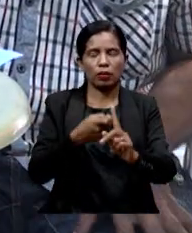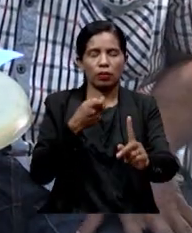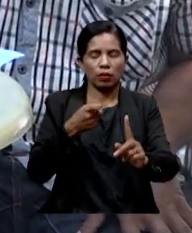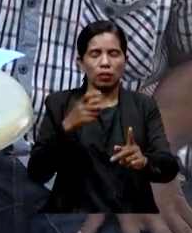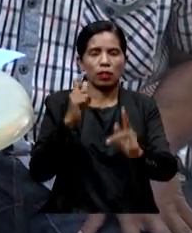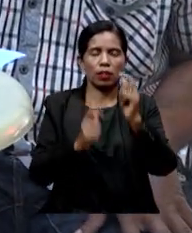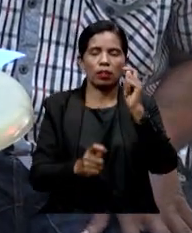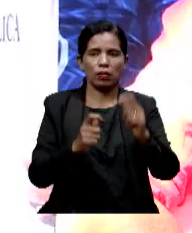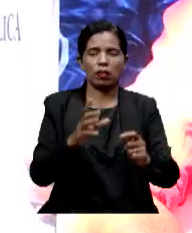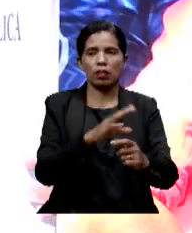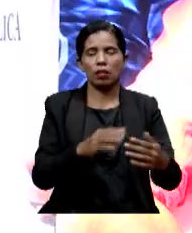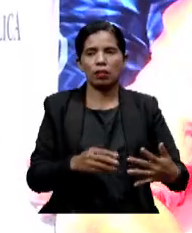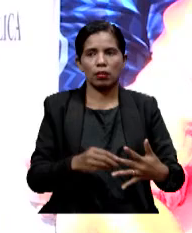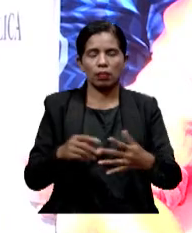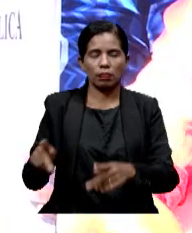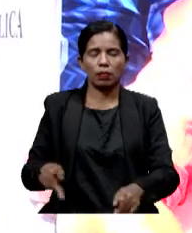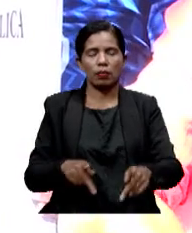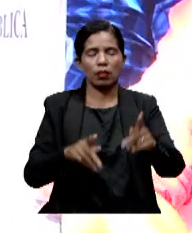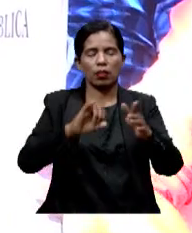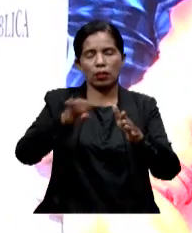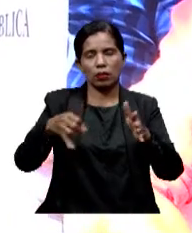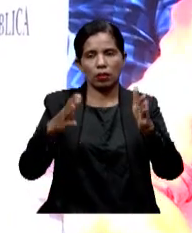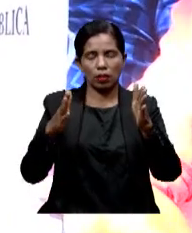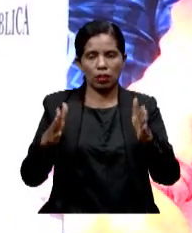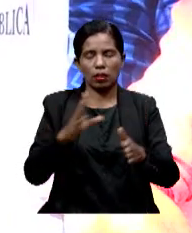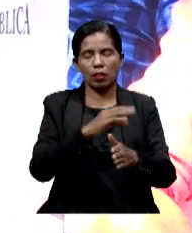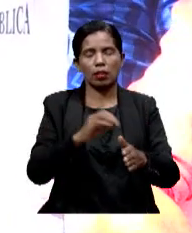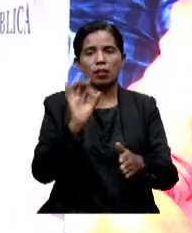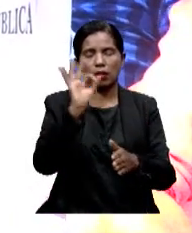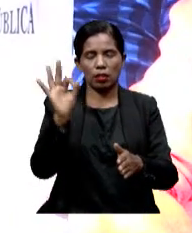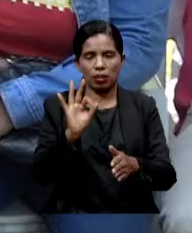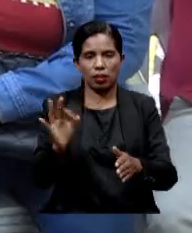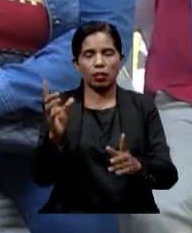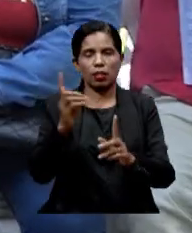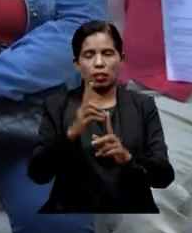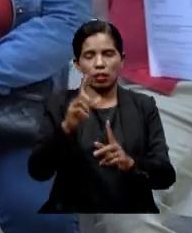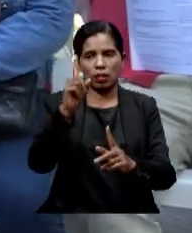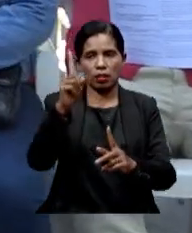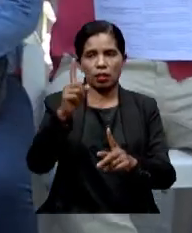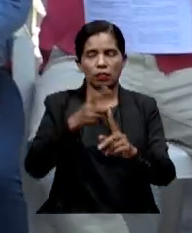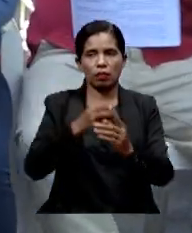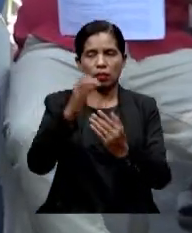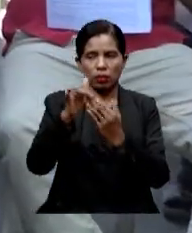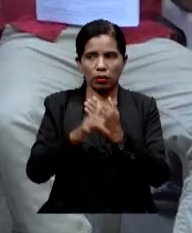recurso, oficialmente publica ona e jornal da república e sexta-feira loron ida fulanzinho tina ne,